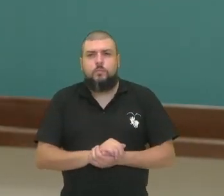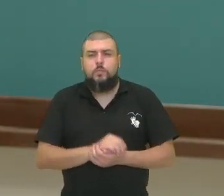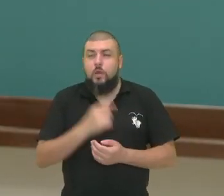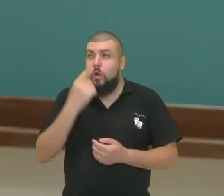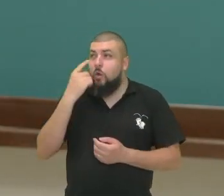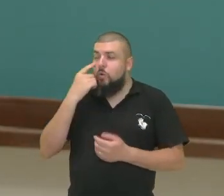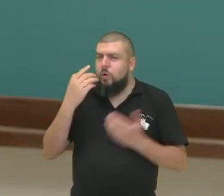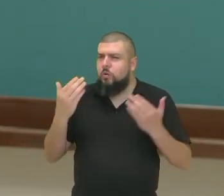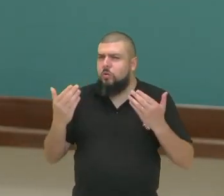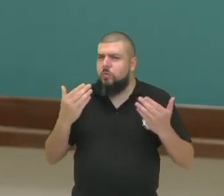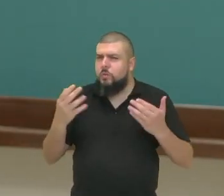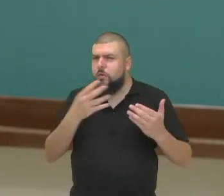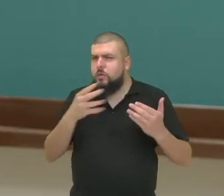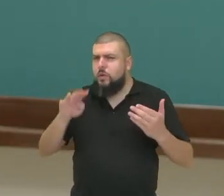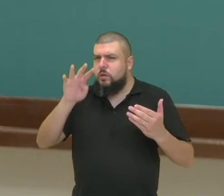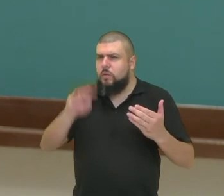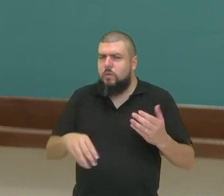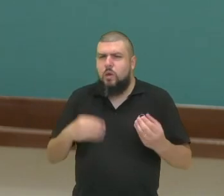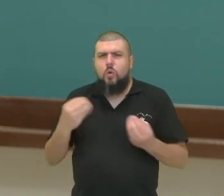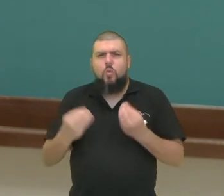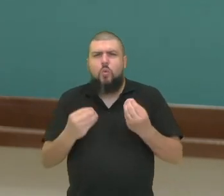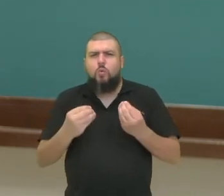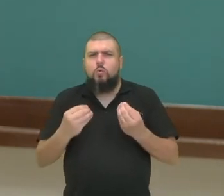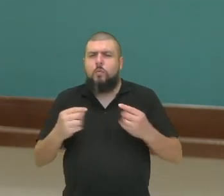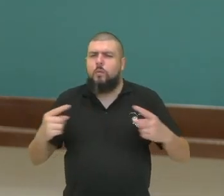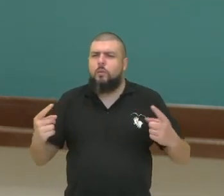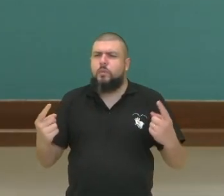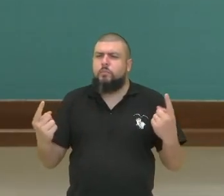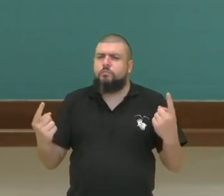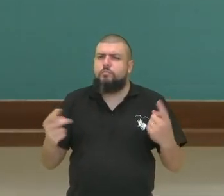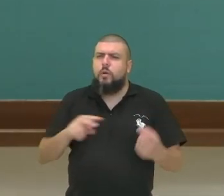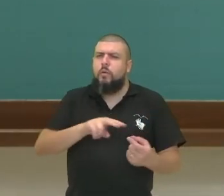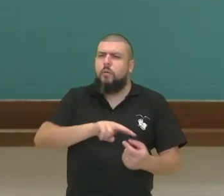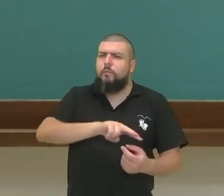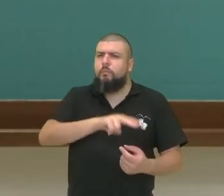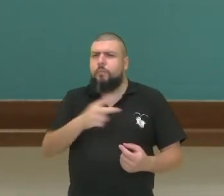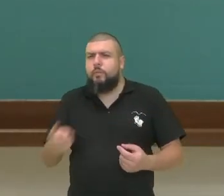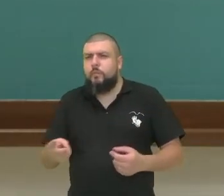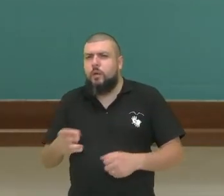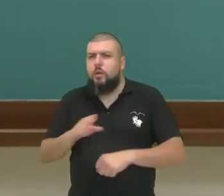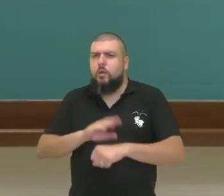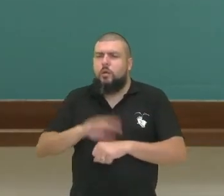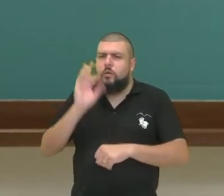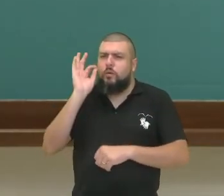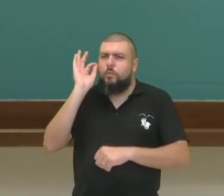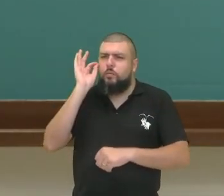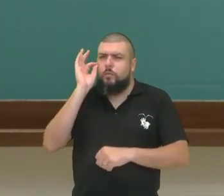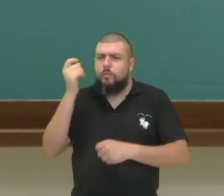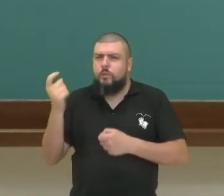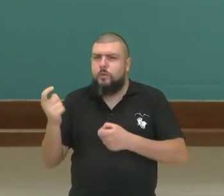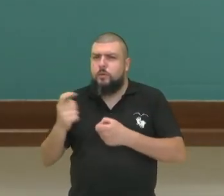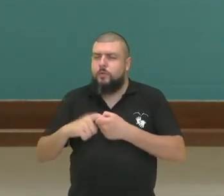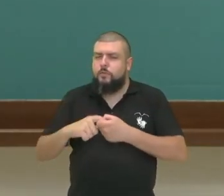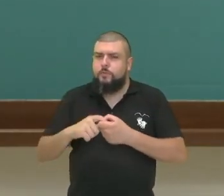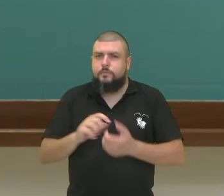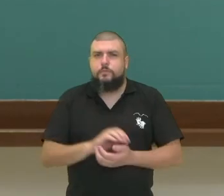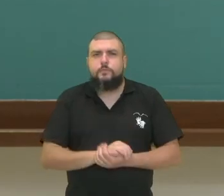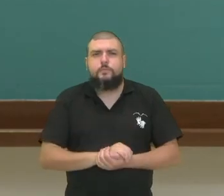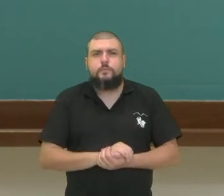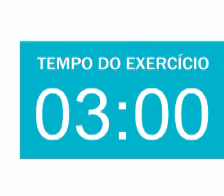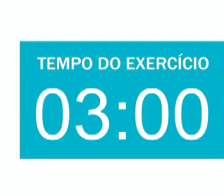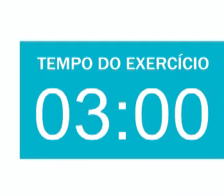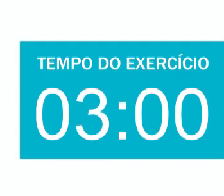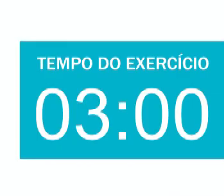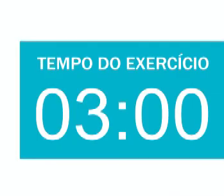sentido ela explica as contradições do milagre econômico? Então vocês vão ter aí um tempinho para pensar e eu já retorno.